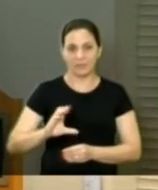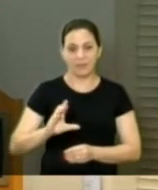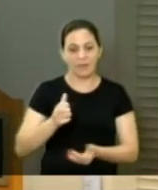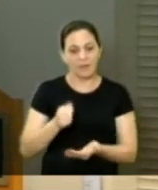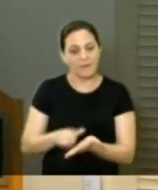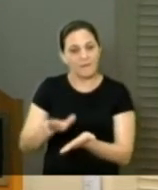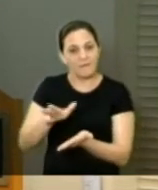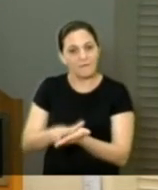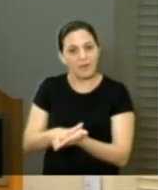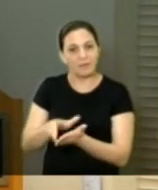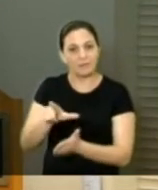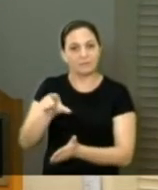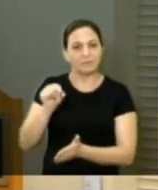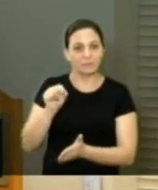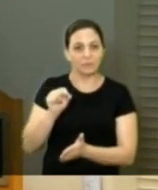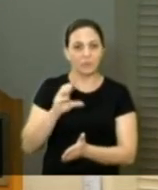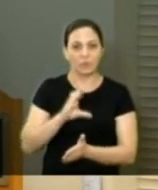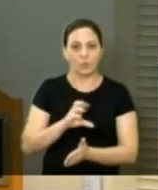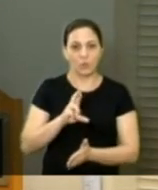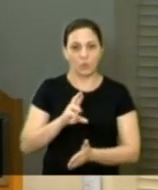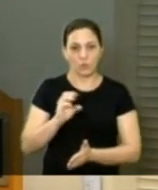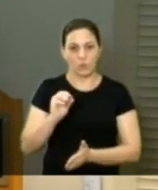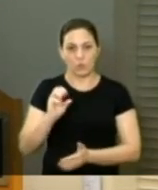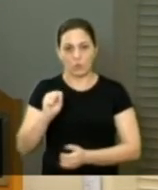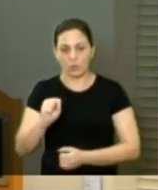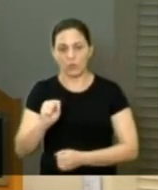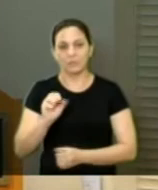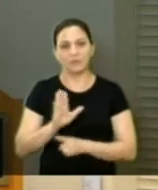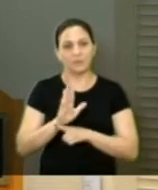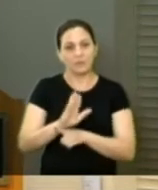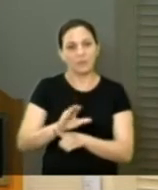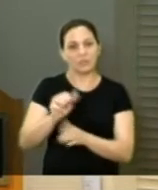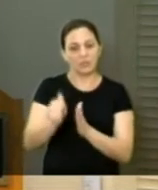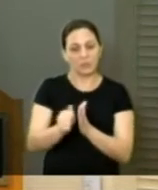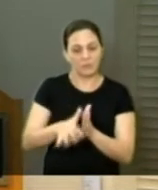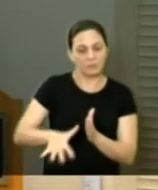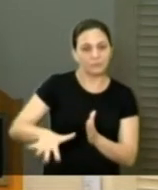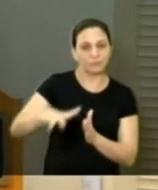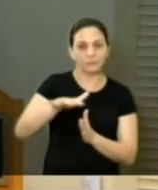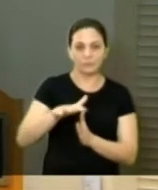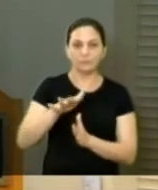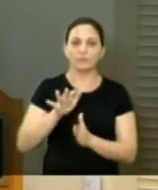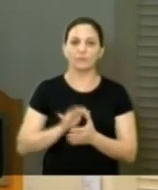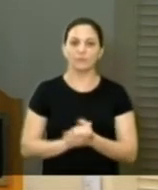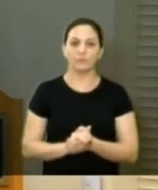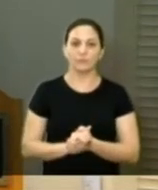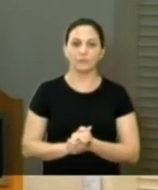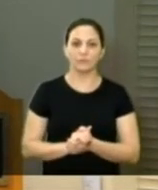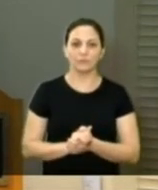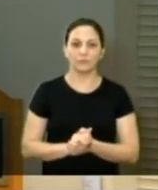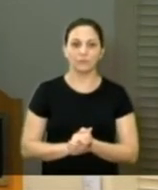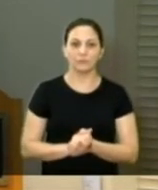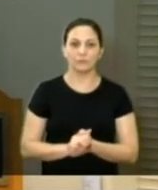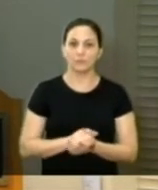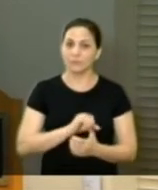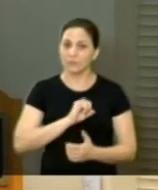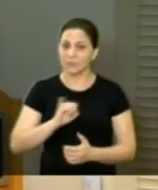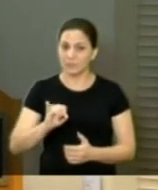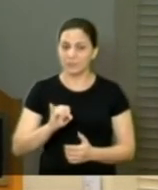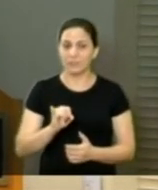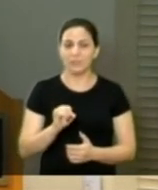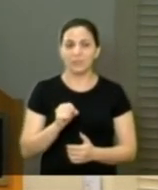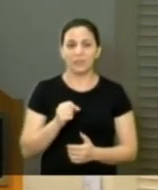vagas. Não atende só Araraquara, o CROSS, atende toda a nossa região. Se for um caso de